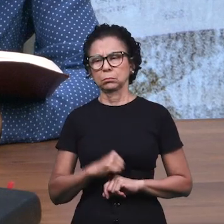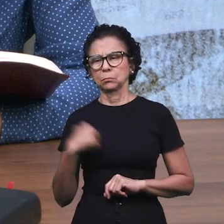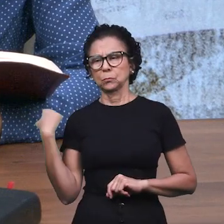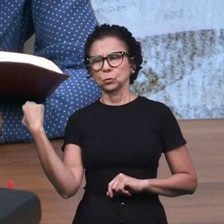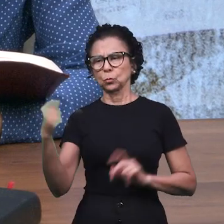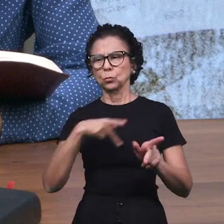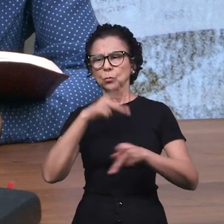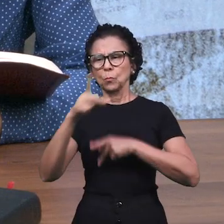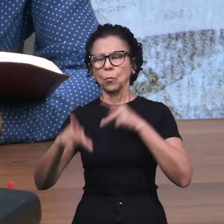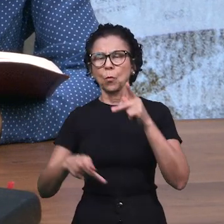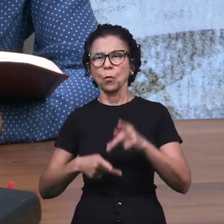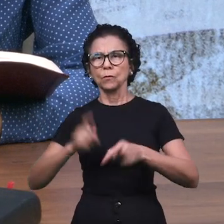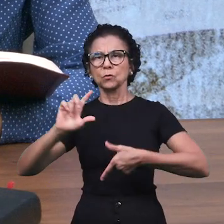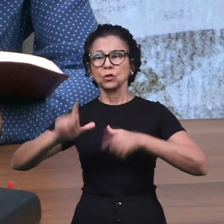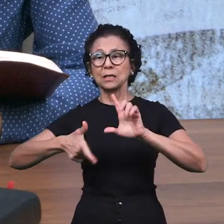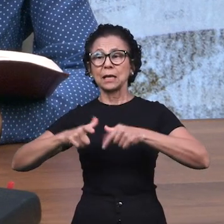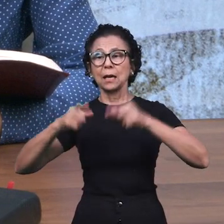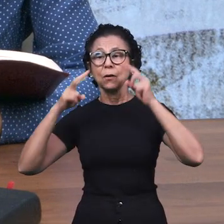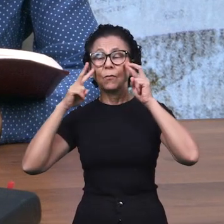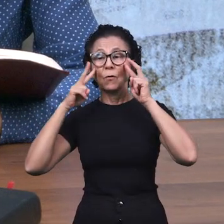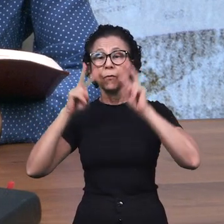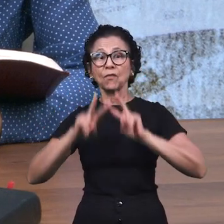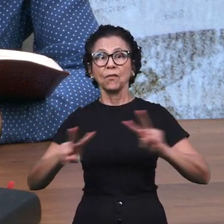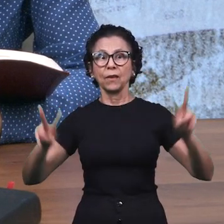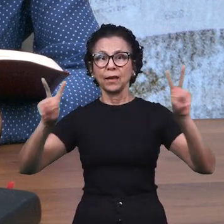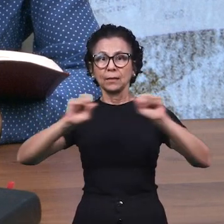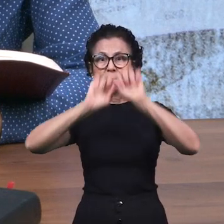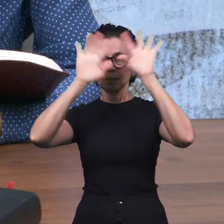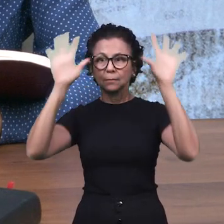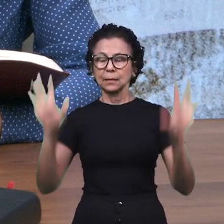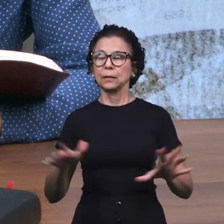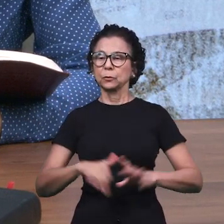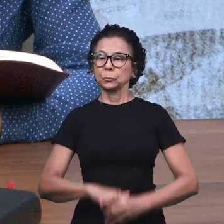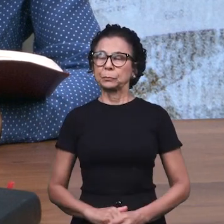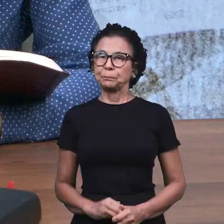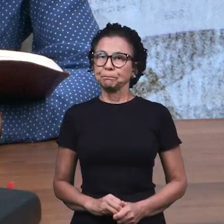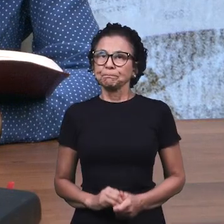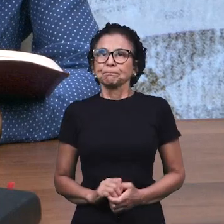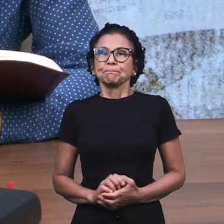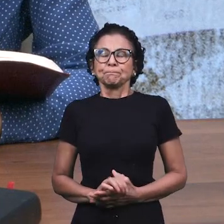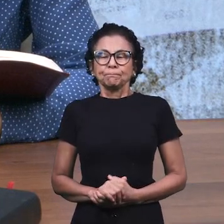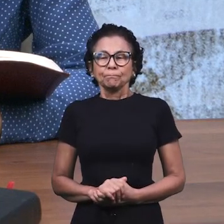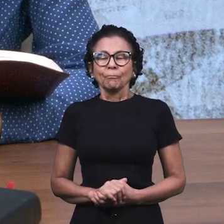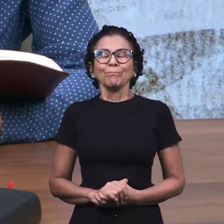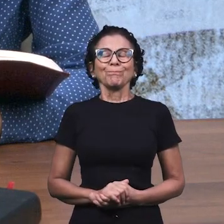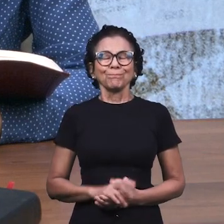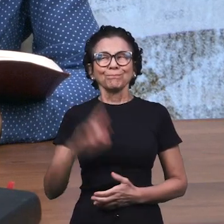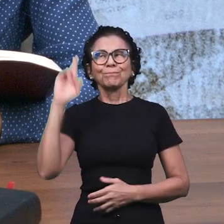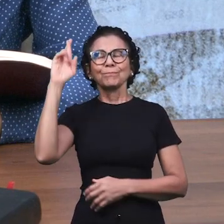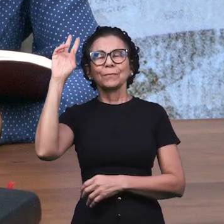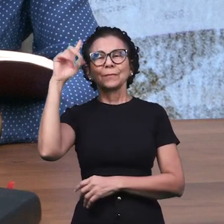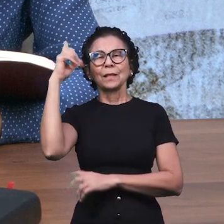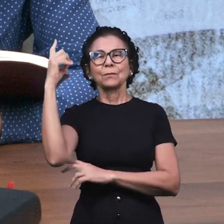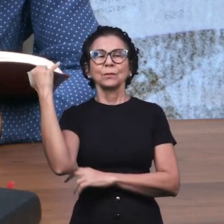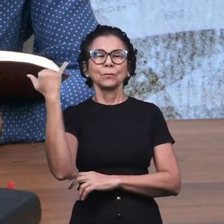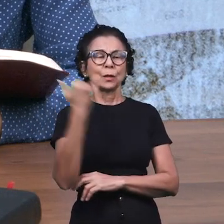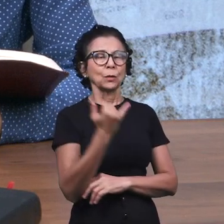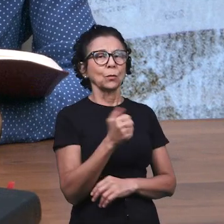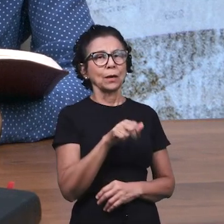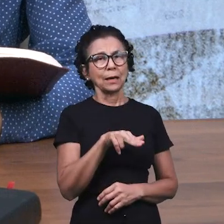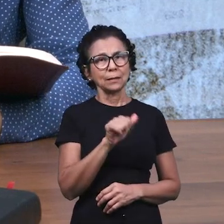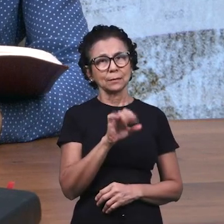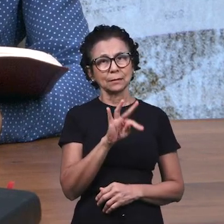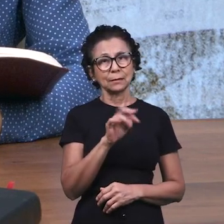sol. Então disse Davi a Natã: pequei contra o Senhor. E